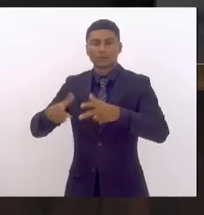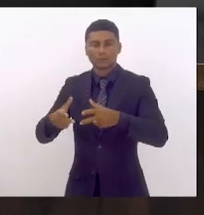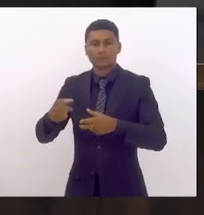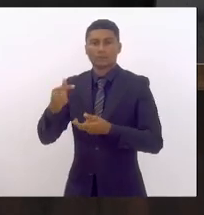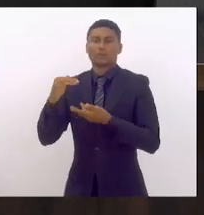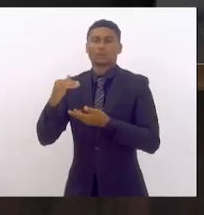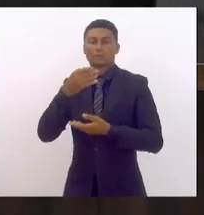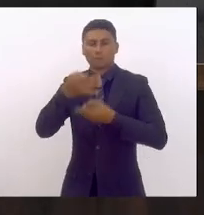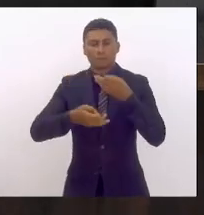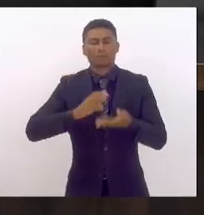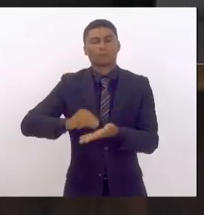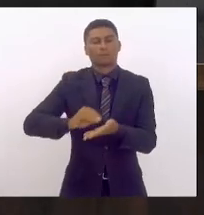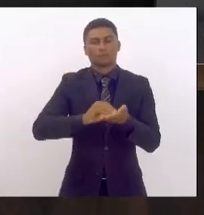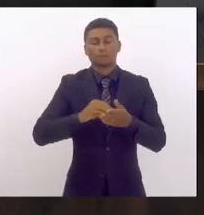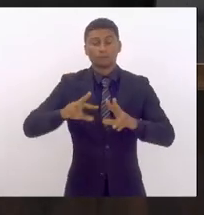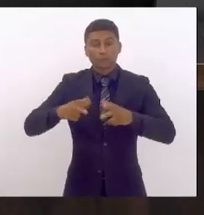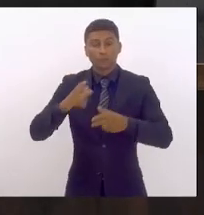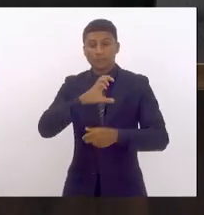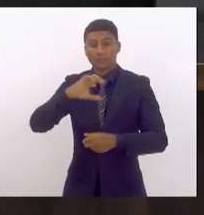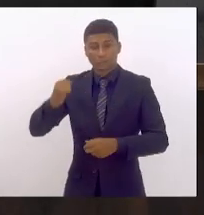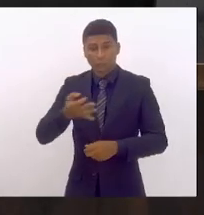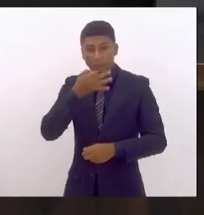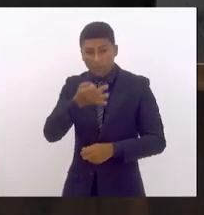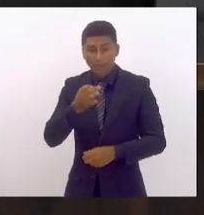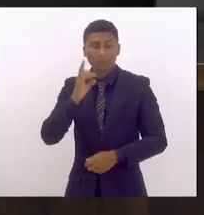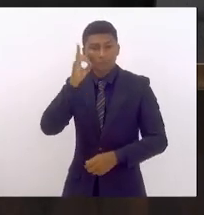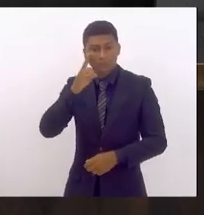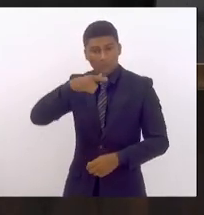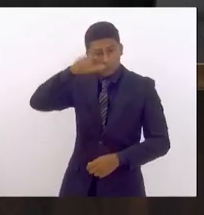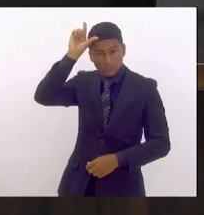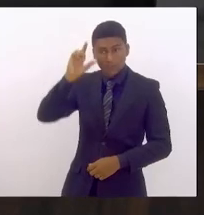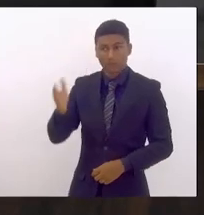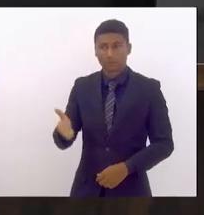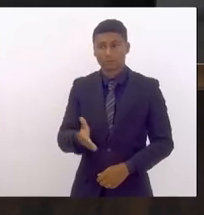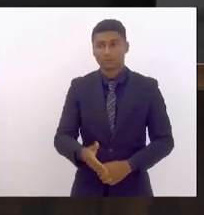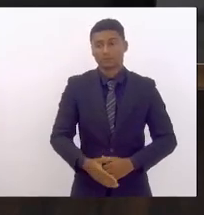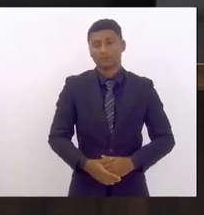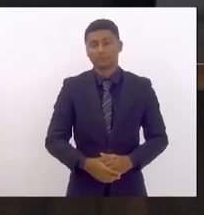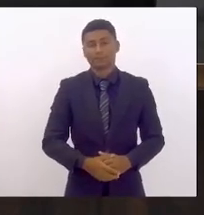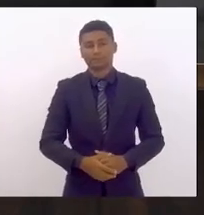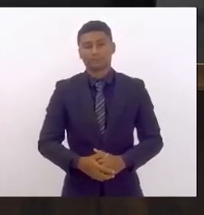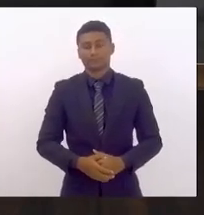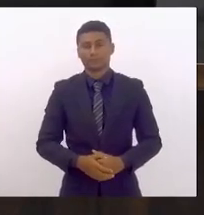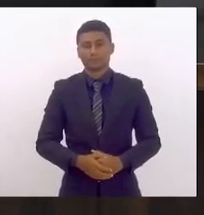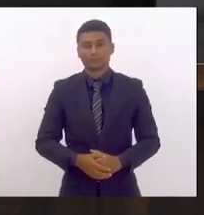orçamento para emitir parecer pela comissão de condição na justiça Deputado Luiz Paulo